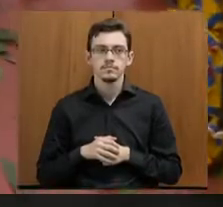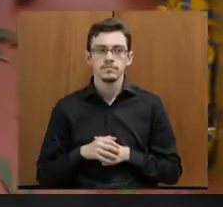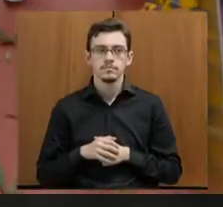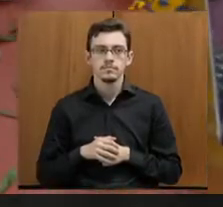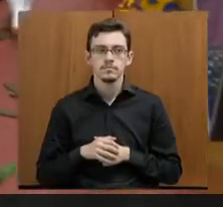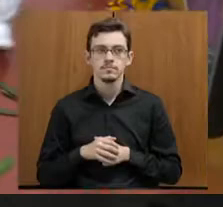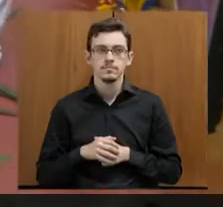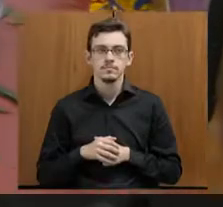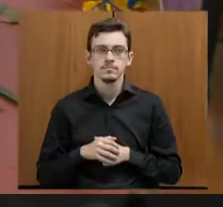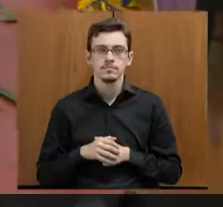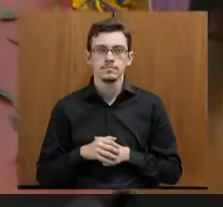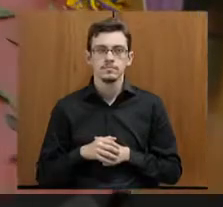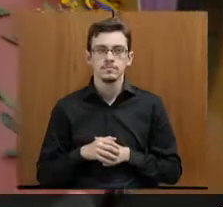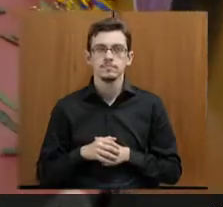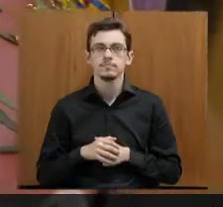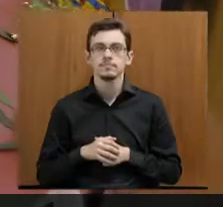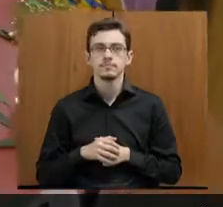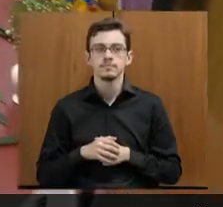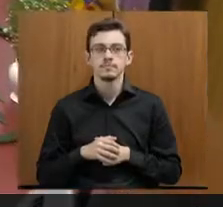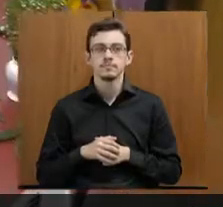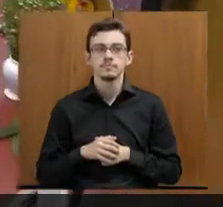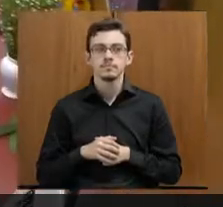E aí